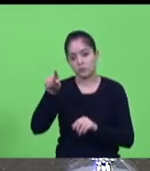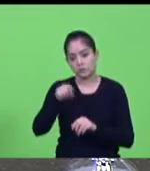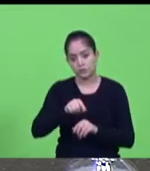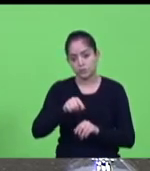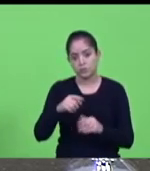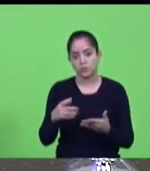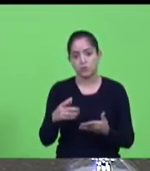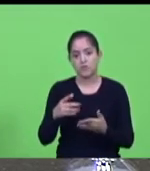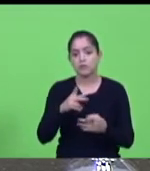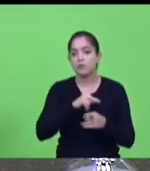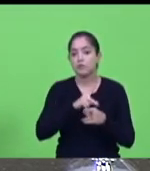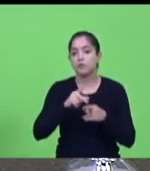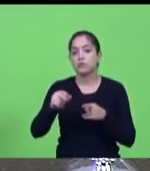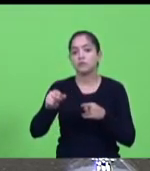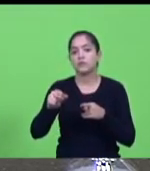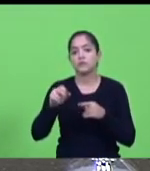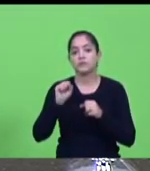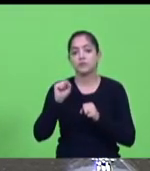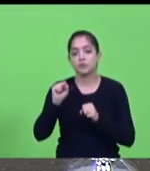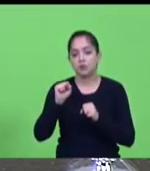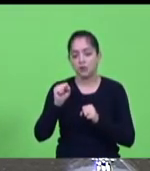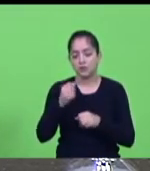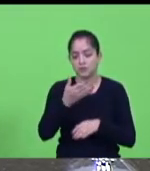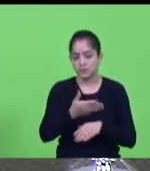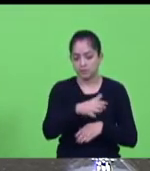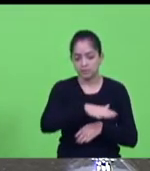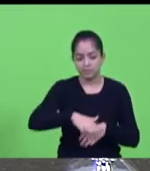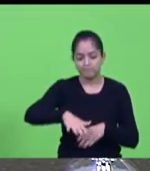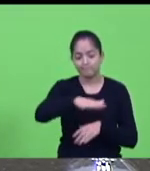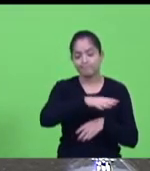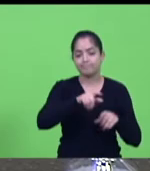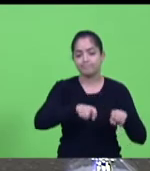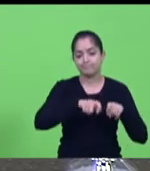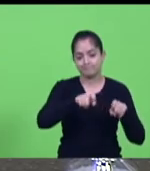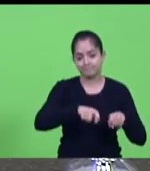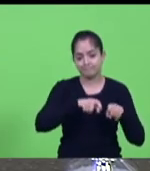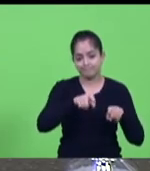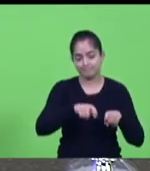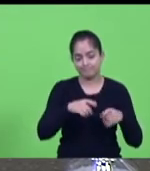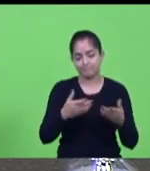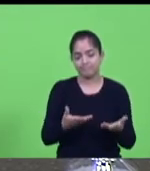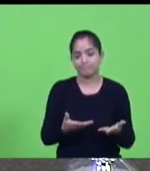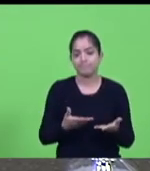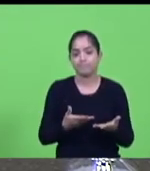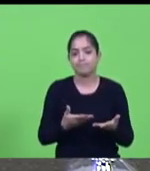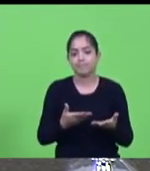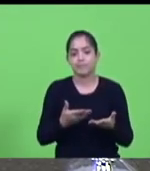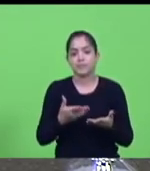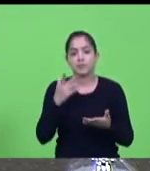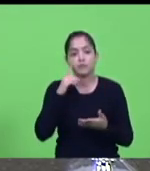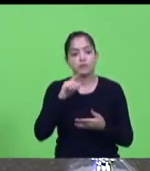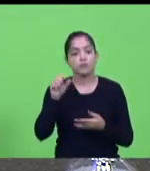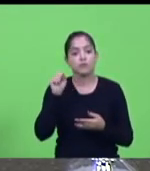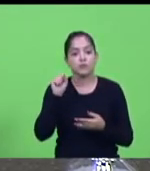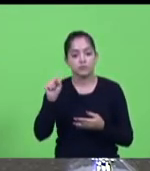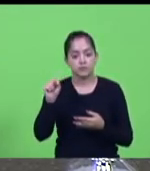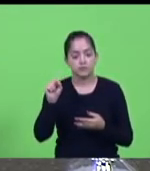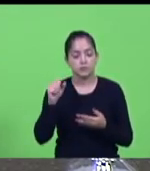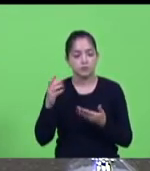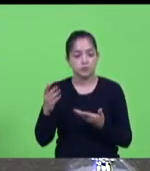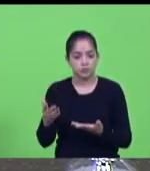uma vitória para a agricultura catarinense. Foi uma vitória